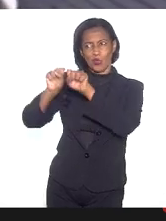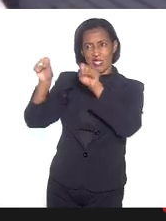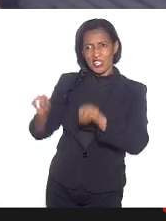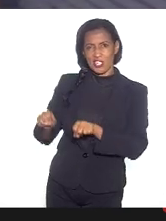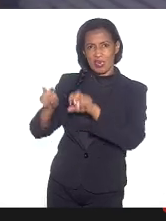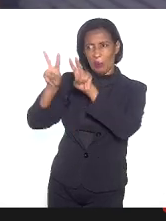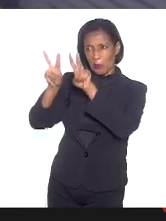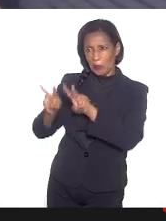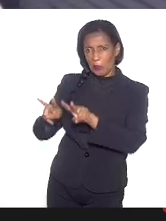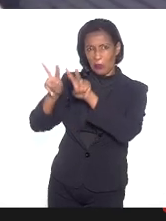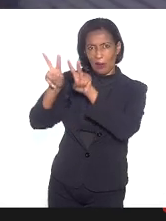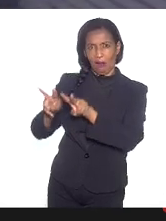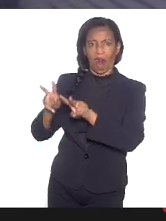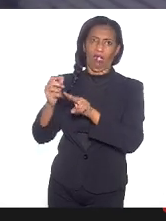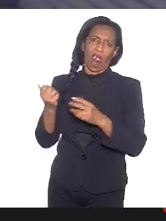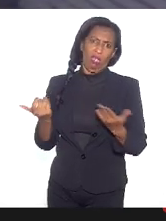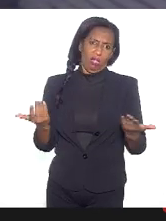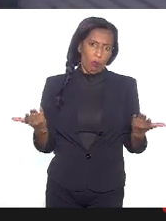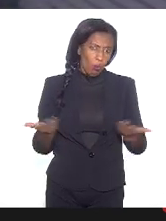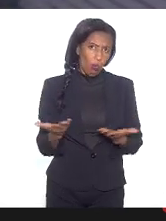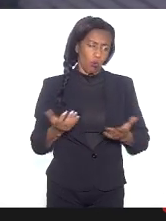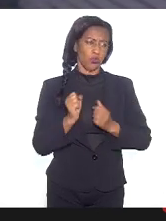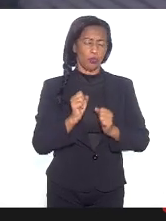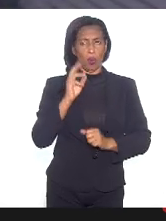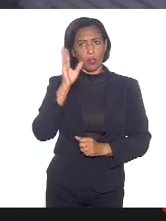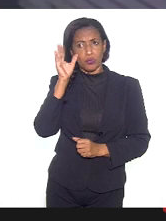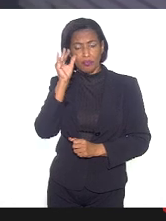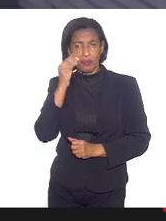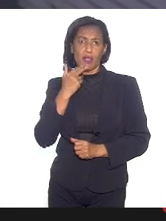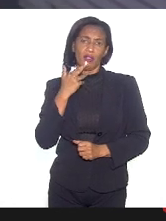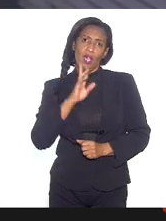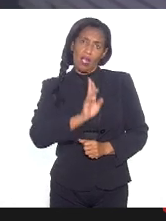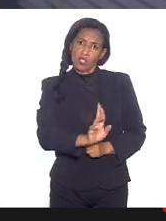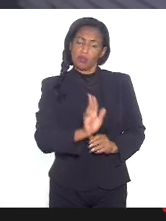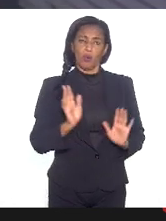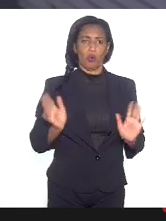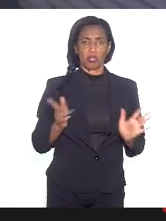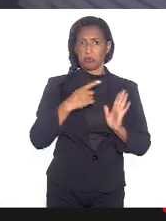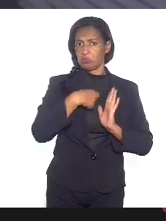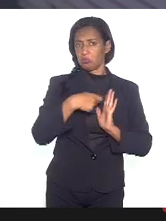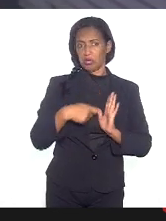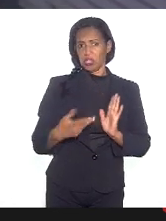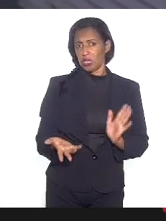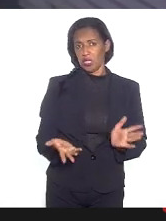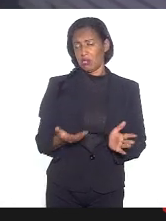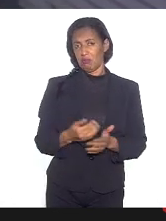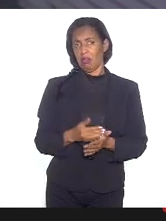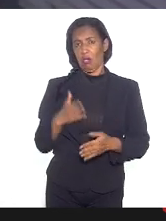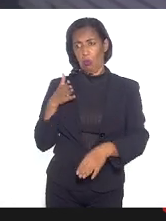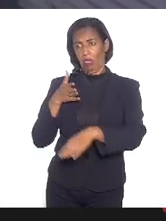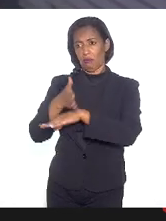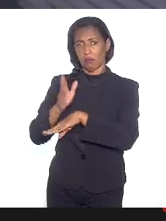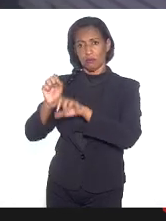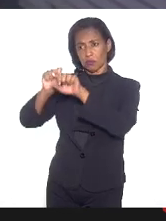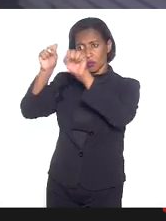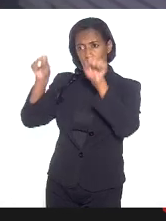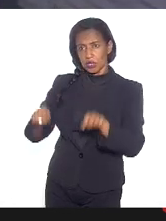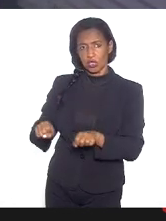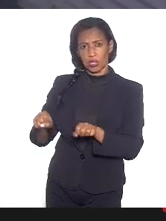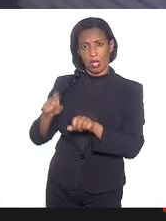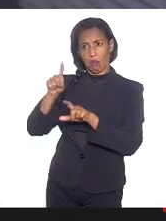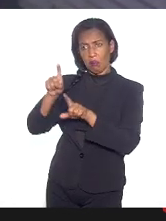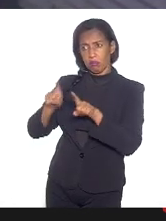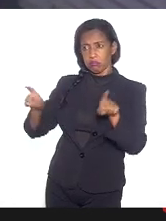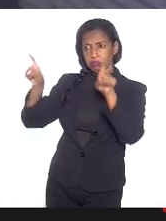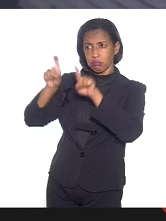eu tenho como fazer online, eu posso fazer hoje ainda para o senhor, por escrito, eu acesso o sistema aqui da nossa